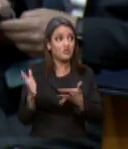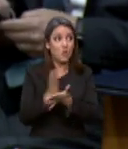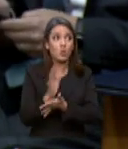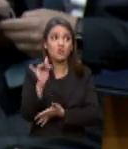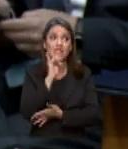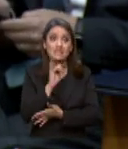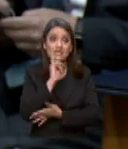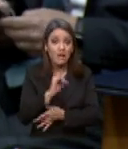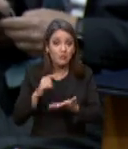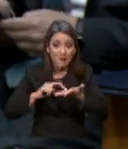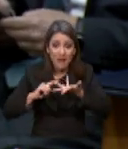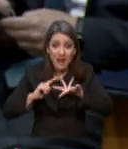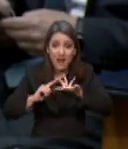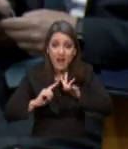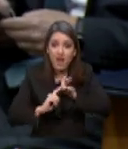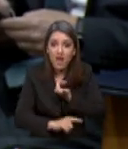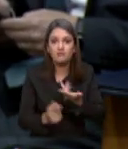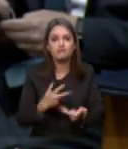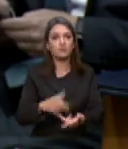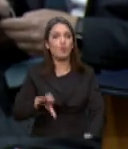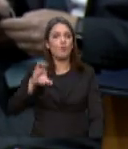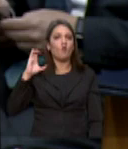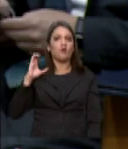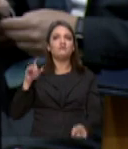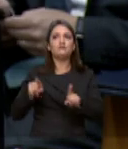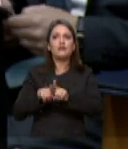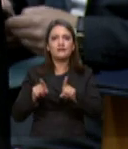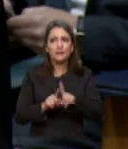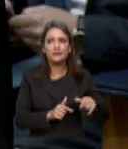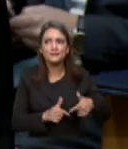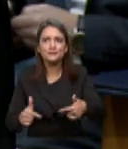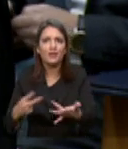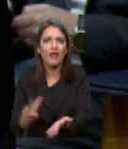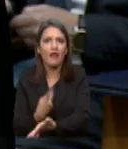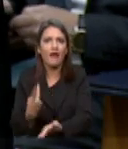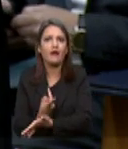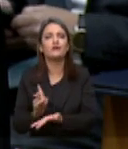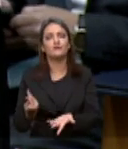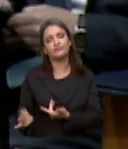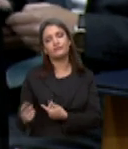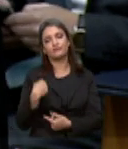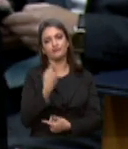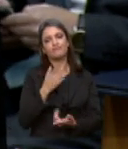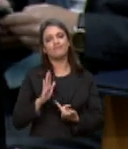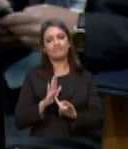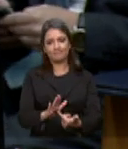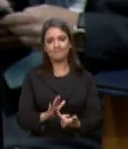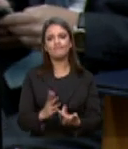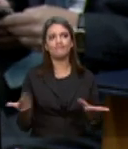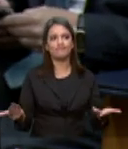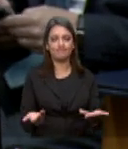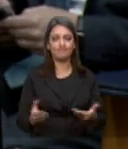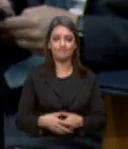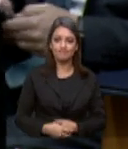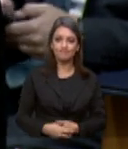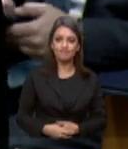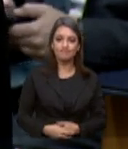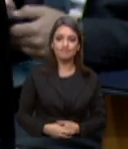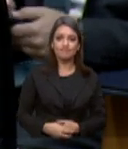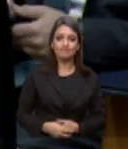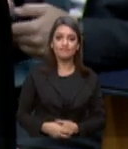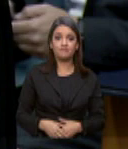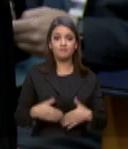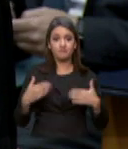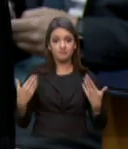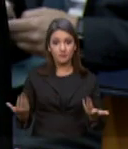excelências, de todo o rol de atos omissivos e comissivos que trouxemos aos autos nessa sessão histórica. Excelências, ao contrário